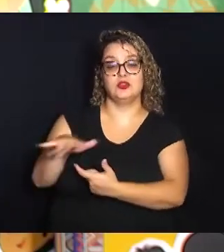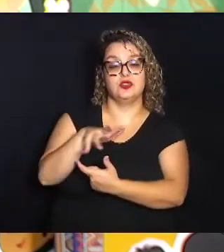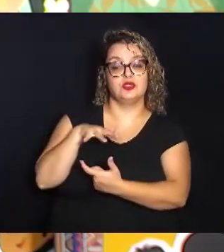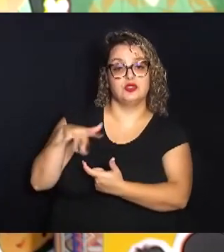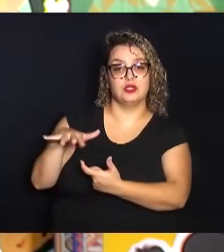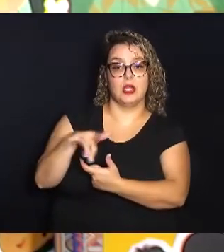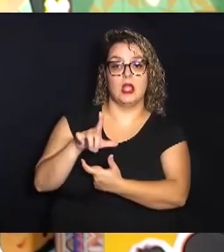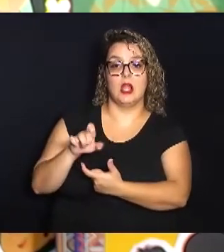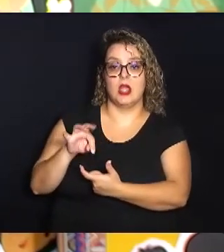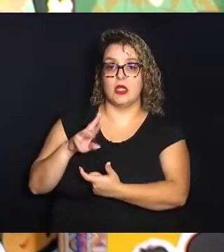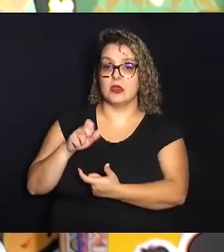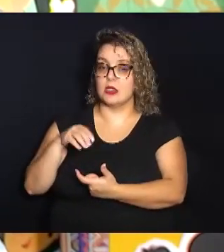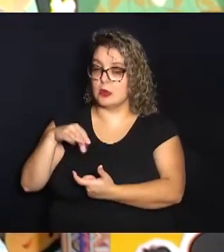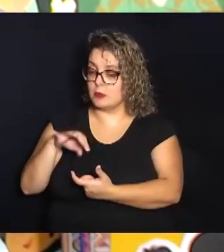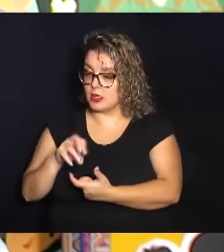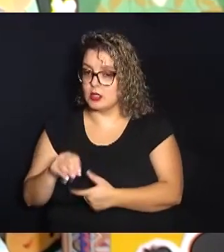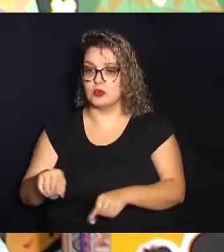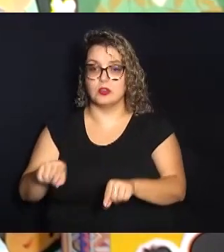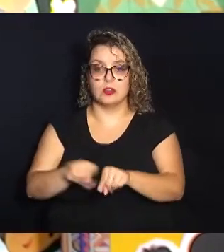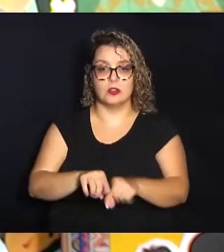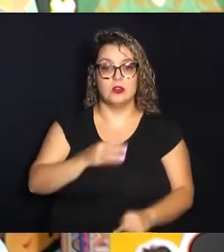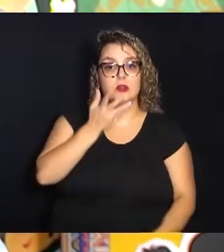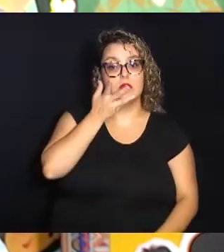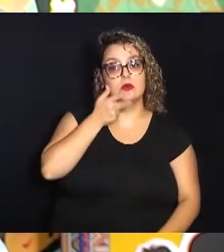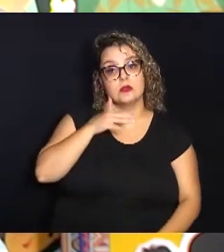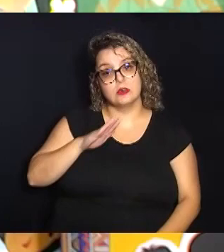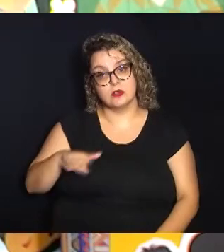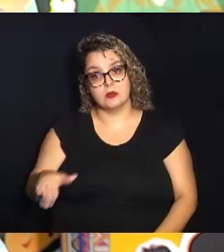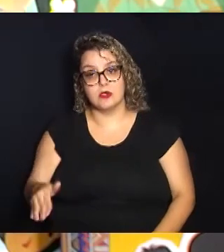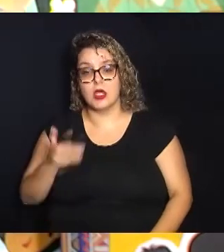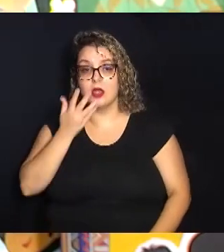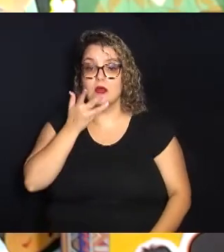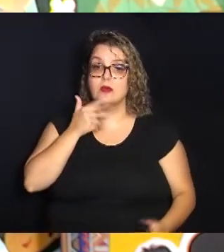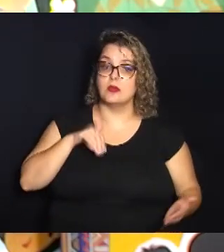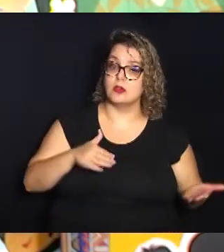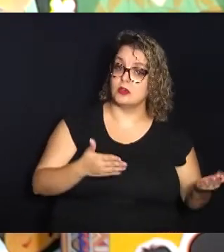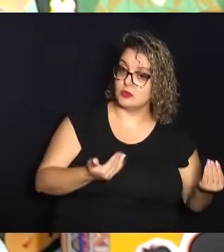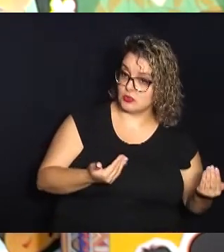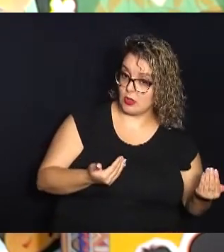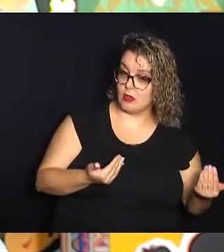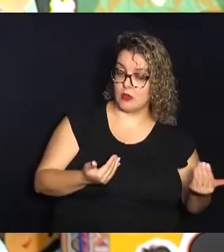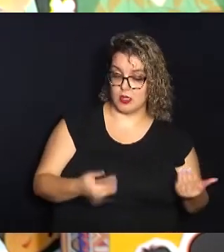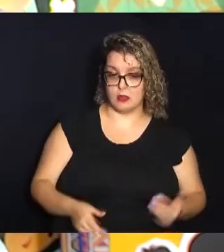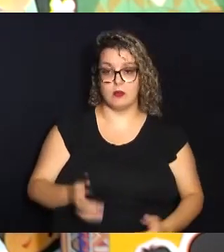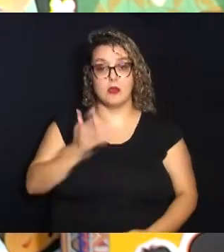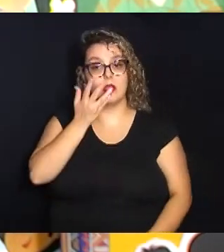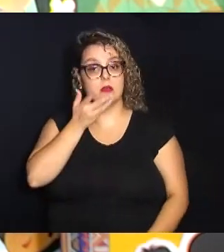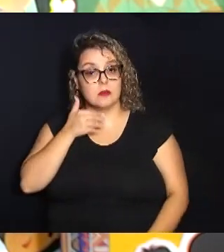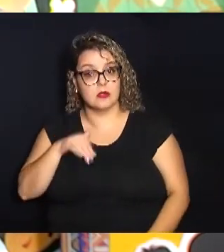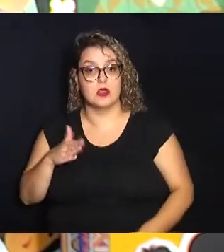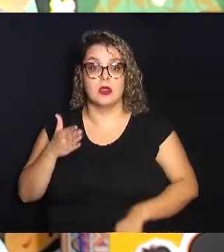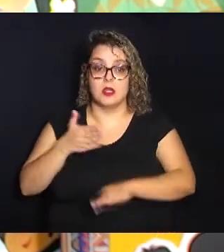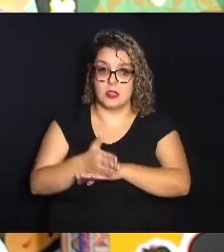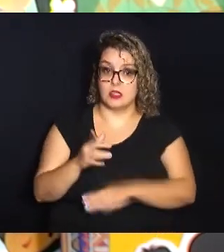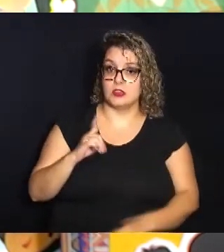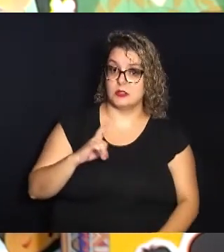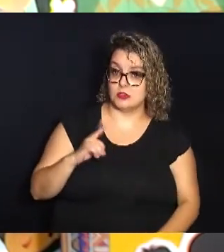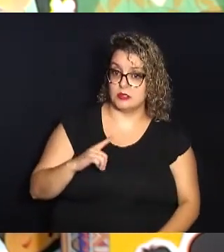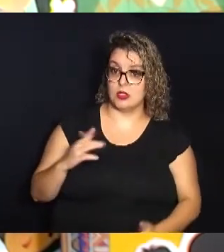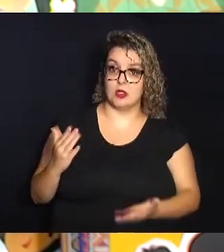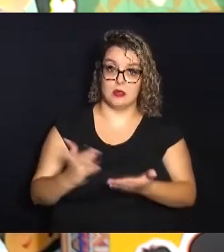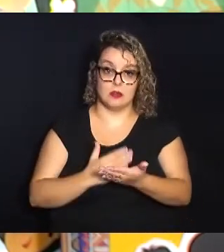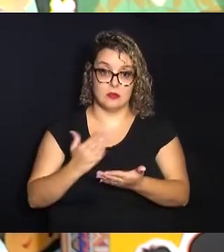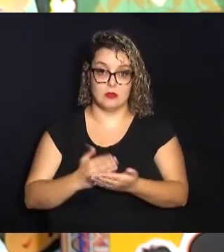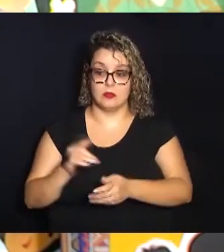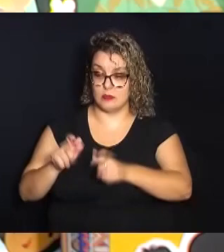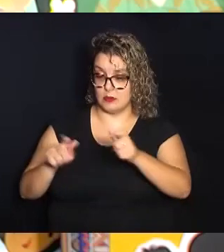letramento e trazendo infanto infanto juvenil para que eh as crianças tenham esse acesso